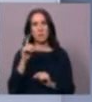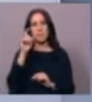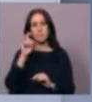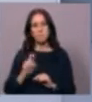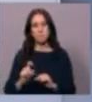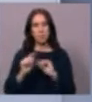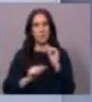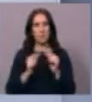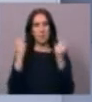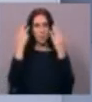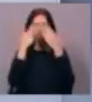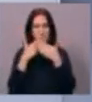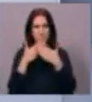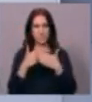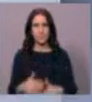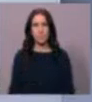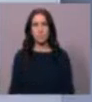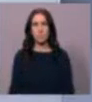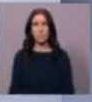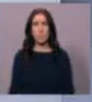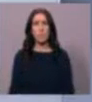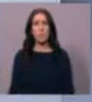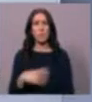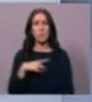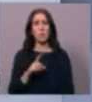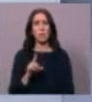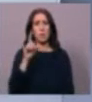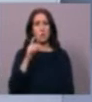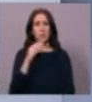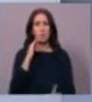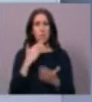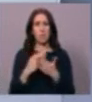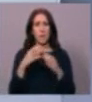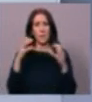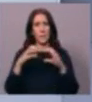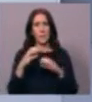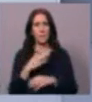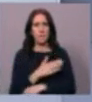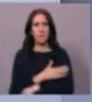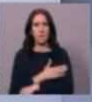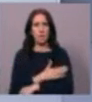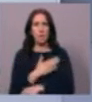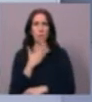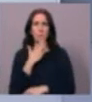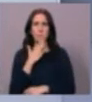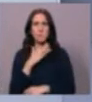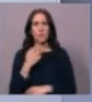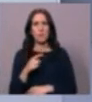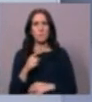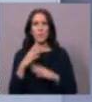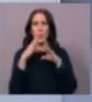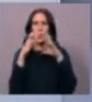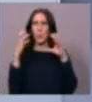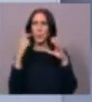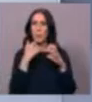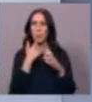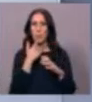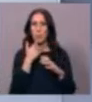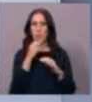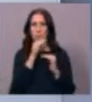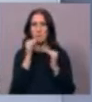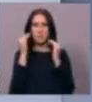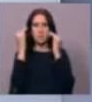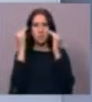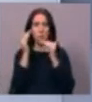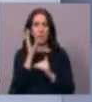amanhã. No restante, a região norte vai dar precipitação fraca, agora para já, com o céu geralmente muito nublado. A partir da tarde